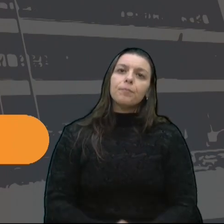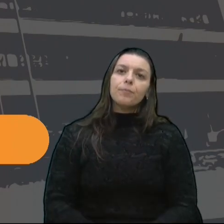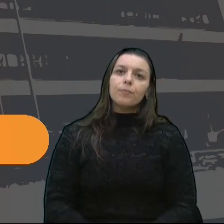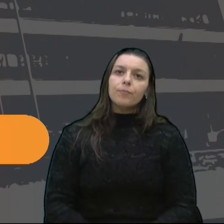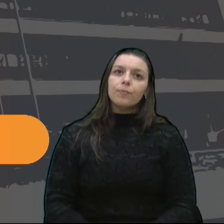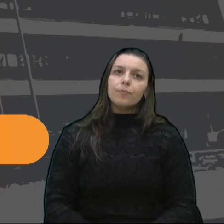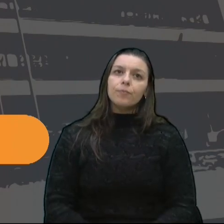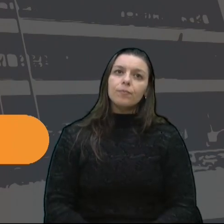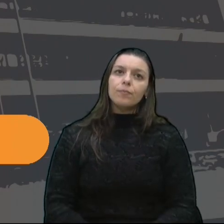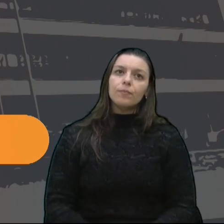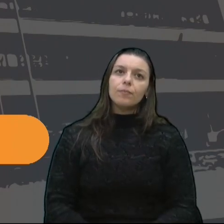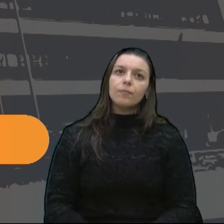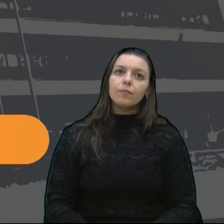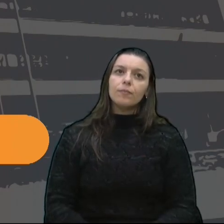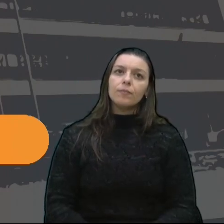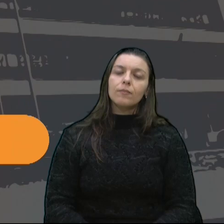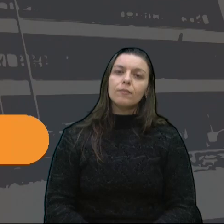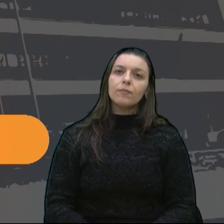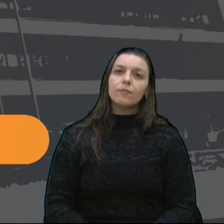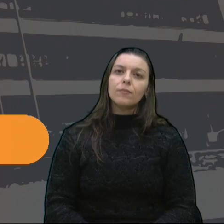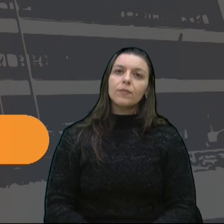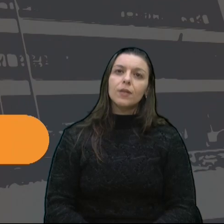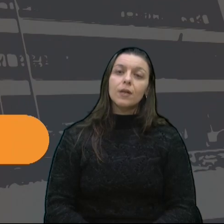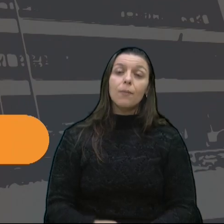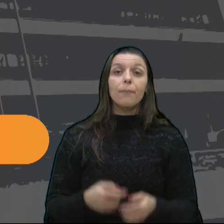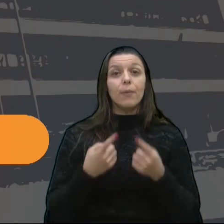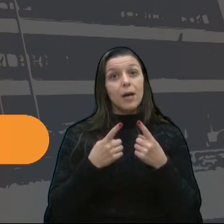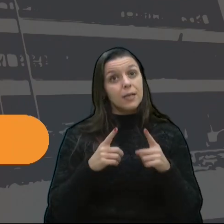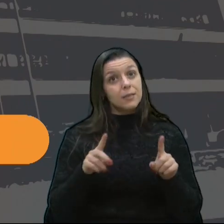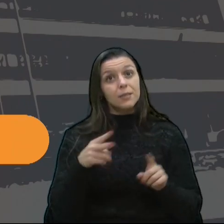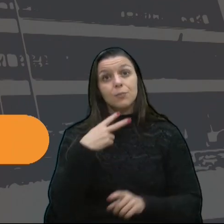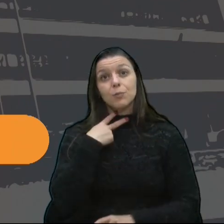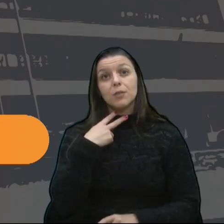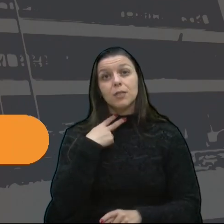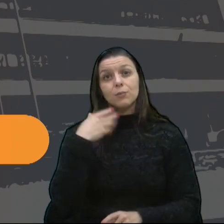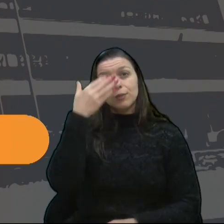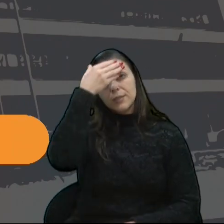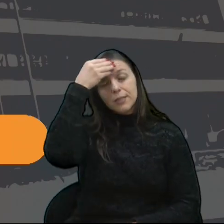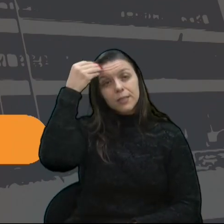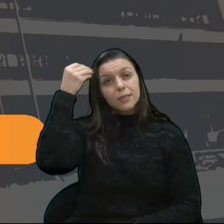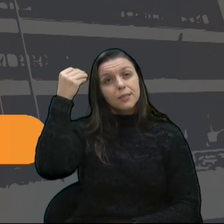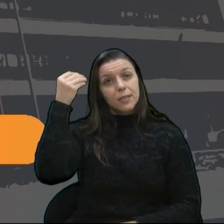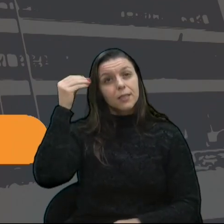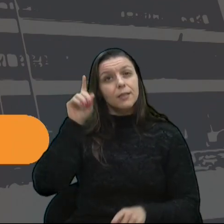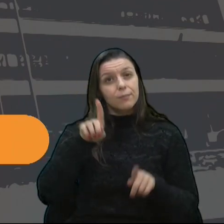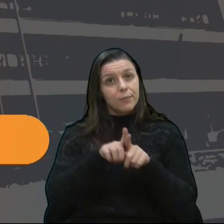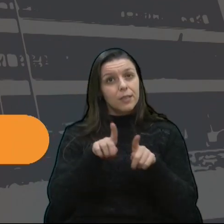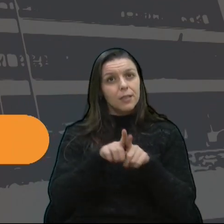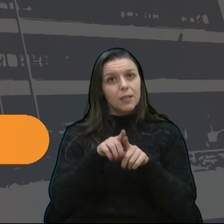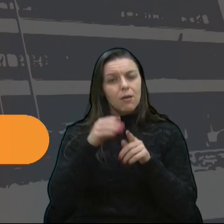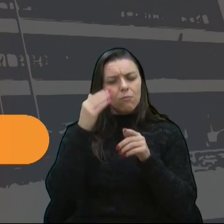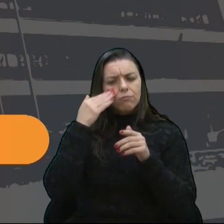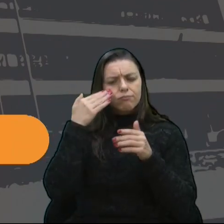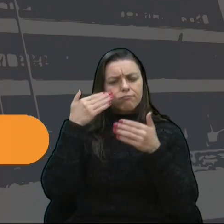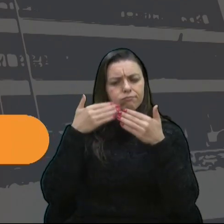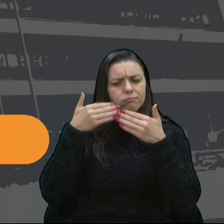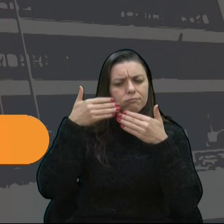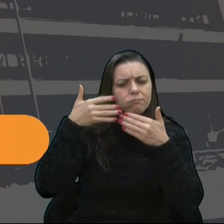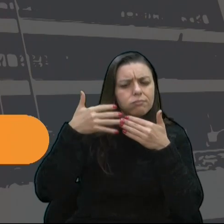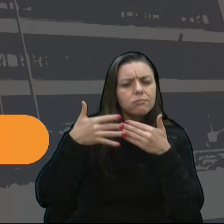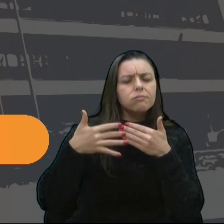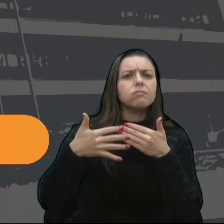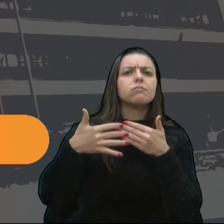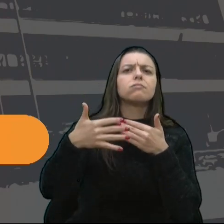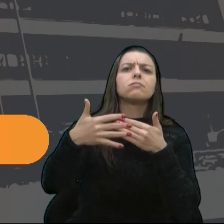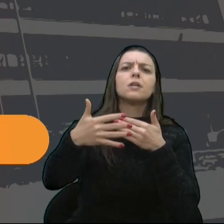né? Mas não podemos esquecer disso, né? Mas é isso, é olhar para frente, é crer, é